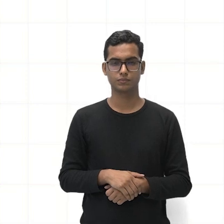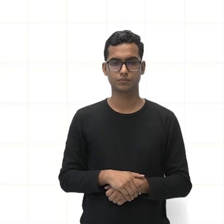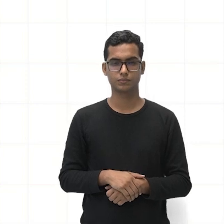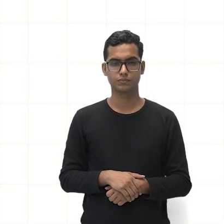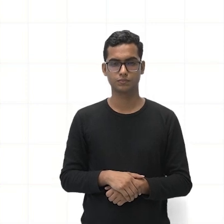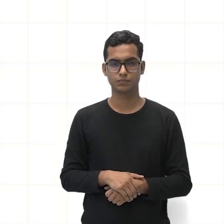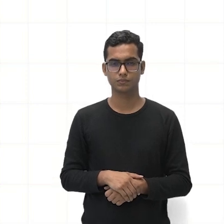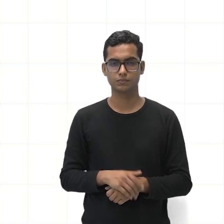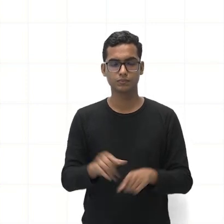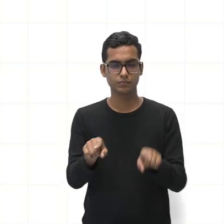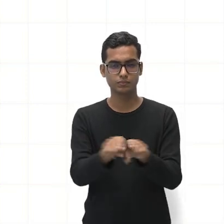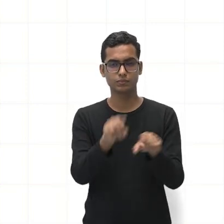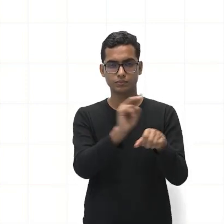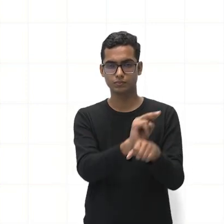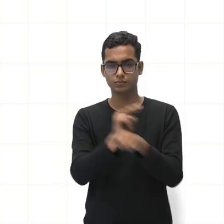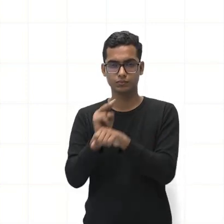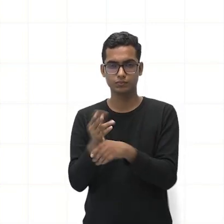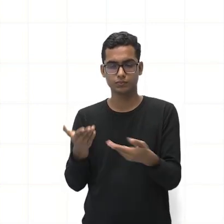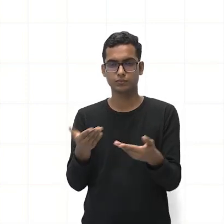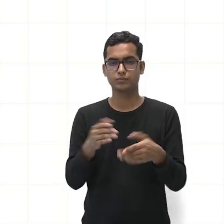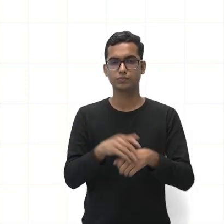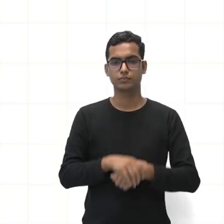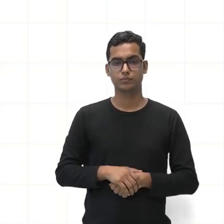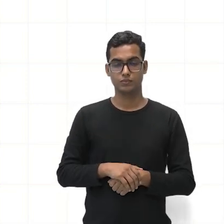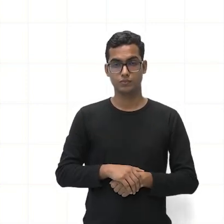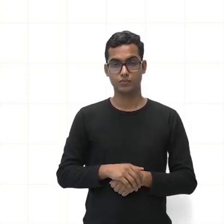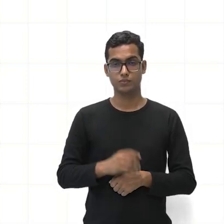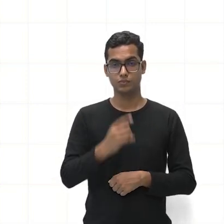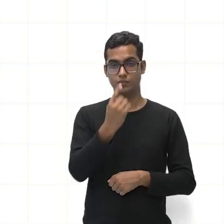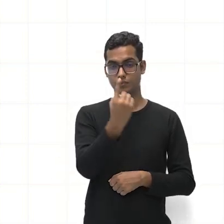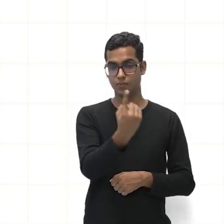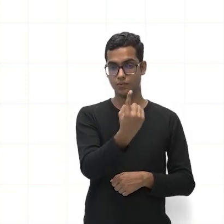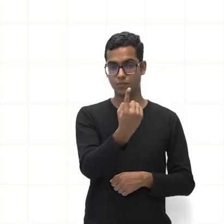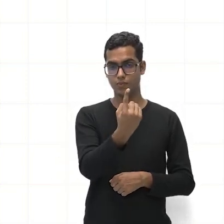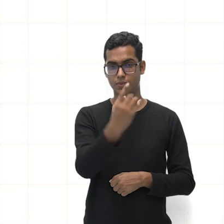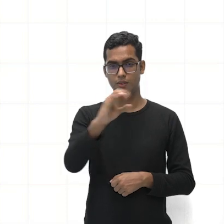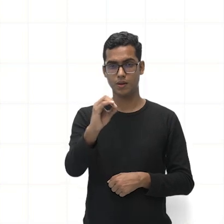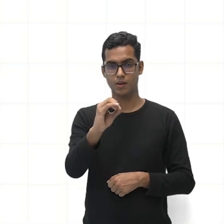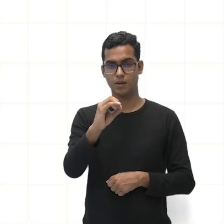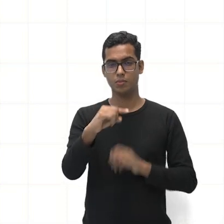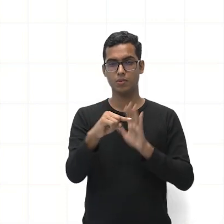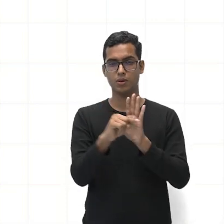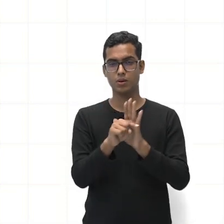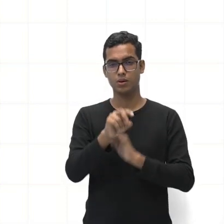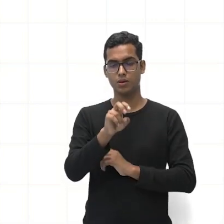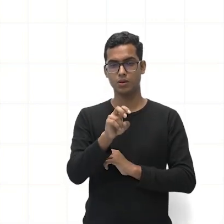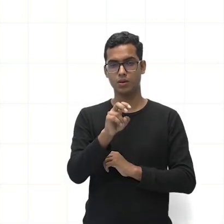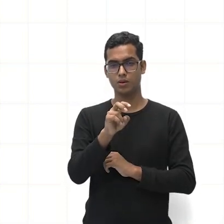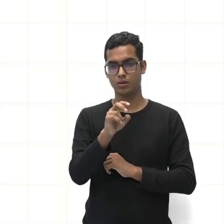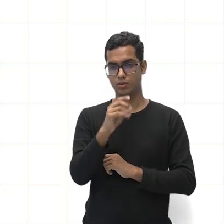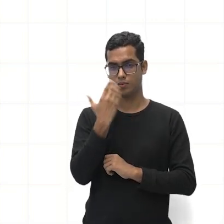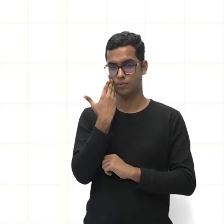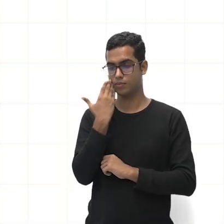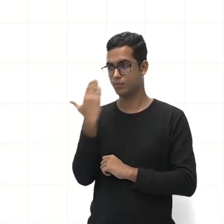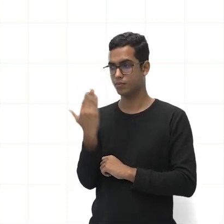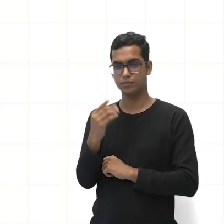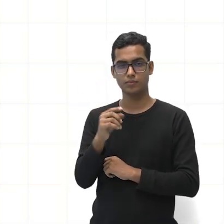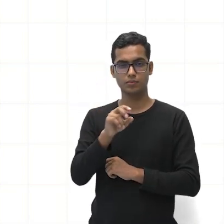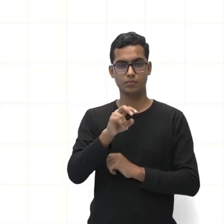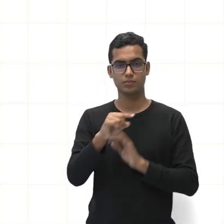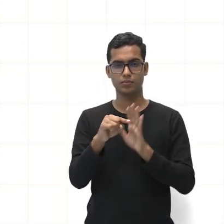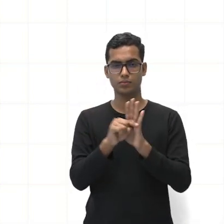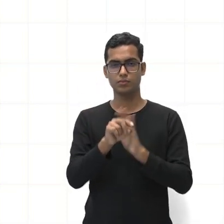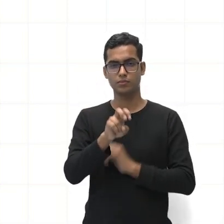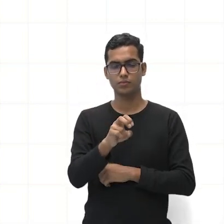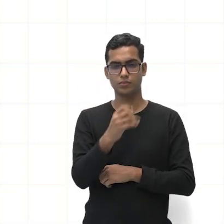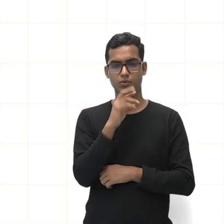Certo? Aí a gente pode somar isso daqui e vai voltar a ter, né, os valores anteriores, ó. 10 vai 1, 10 vai